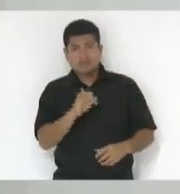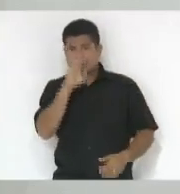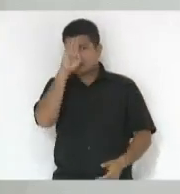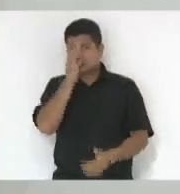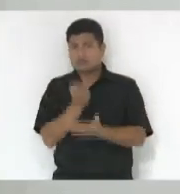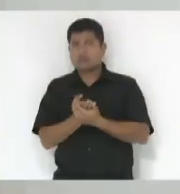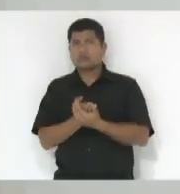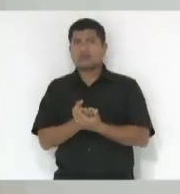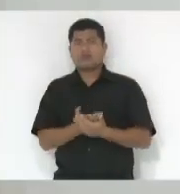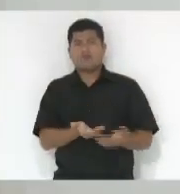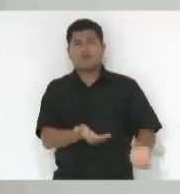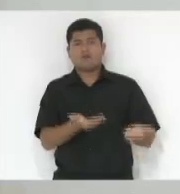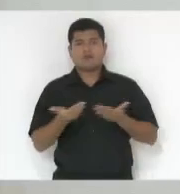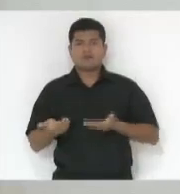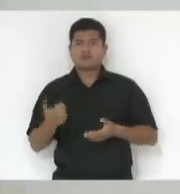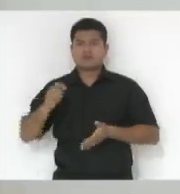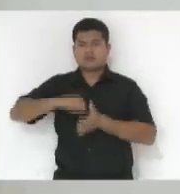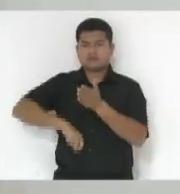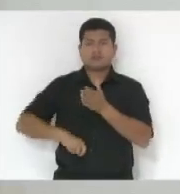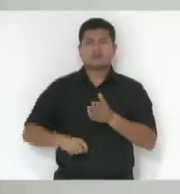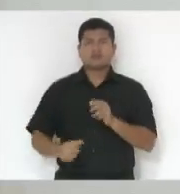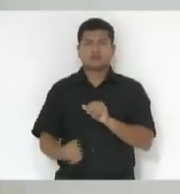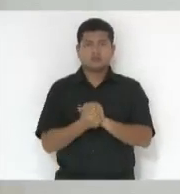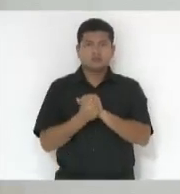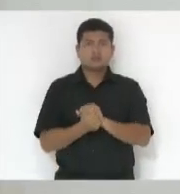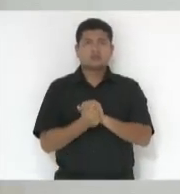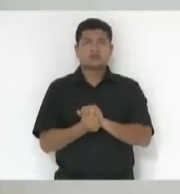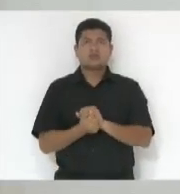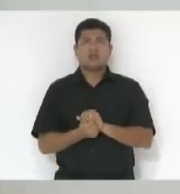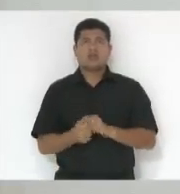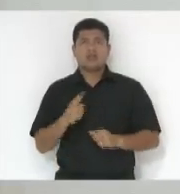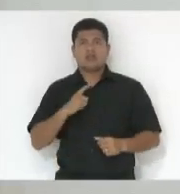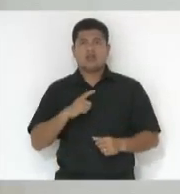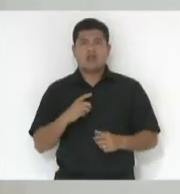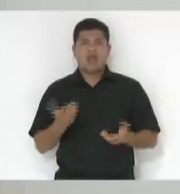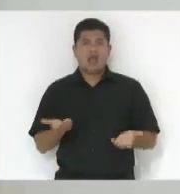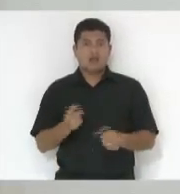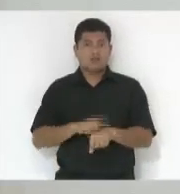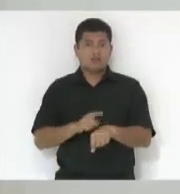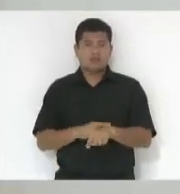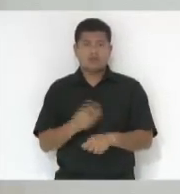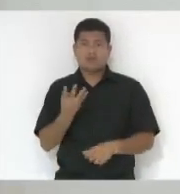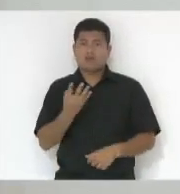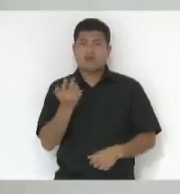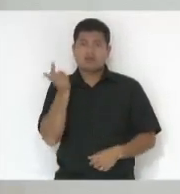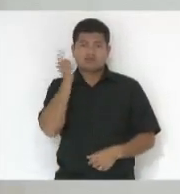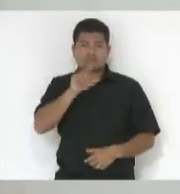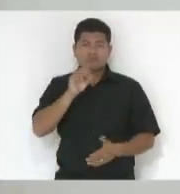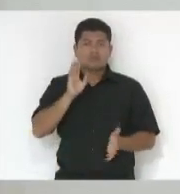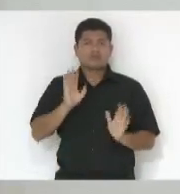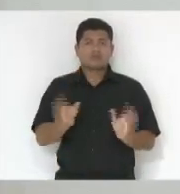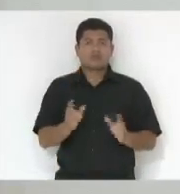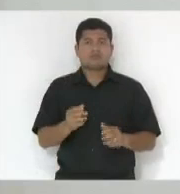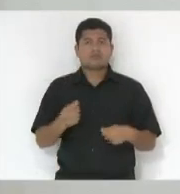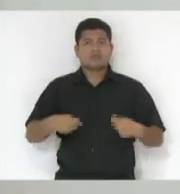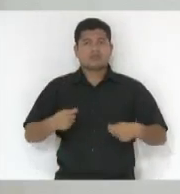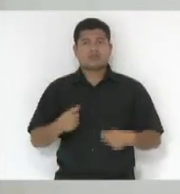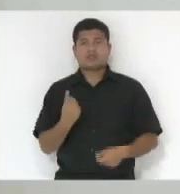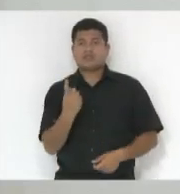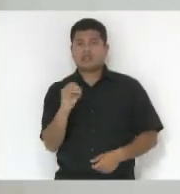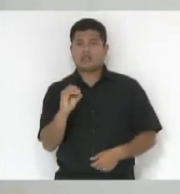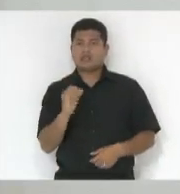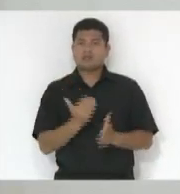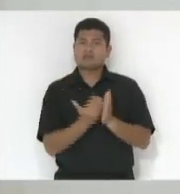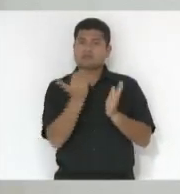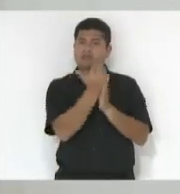eu convido a assinar comigo. Eu tenho até o momento 4 assinaturas, preciso de mais 10 para que esse